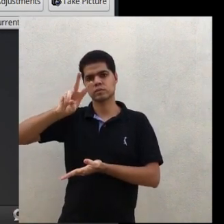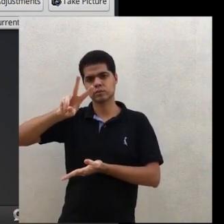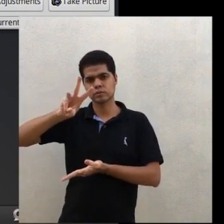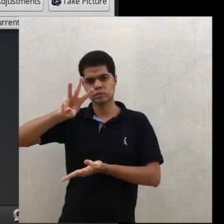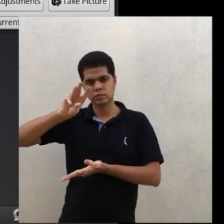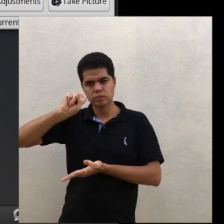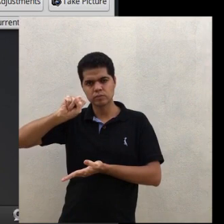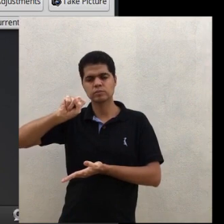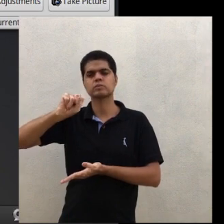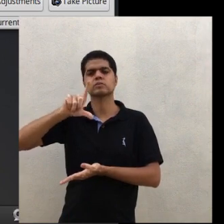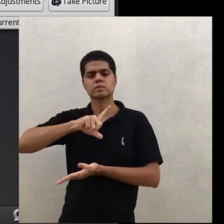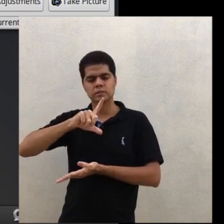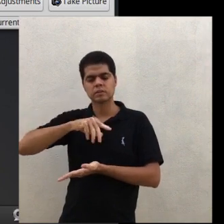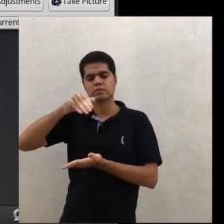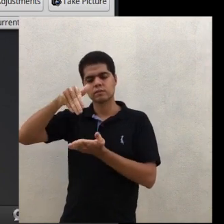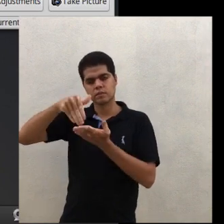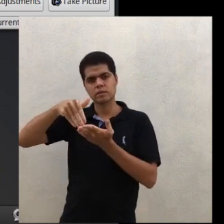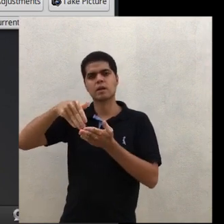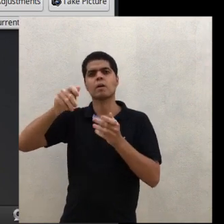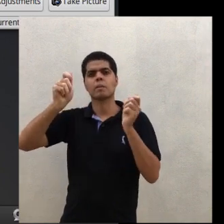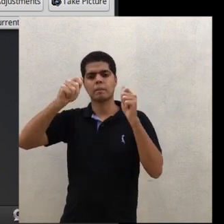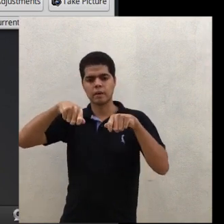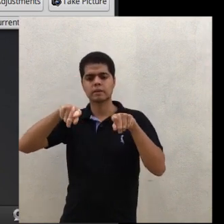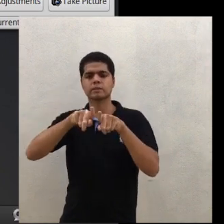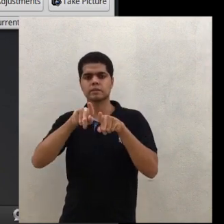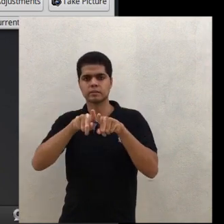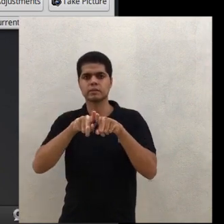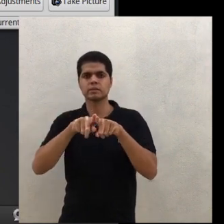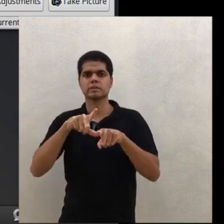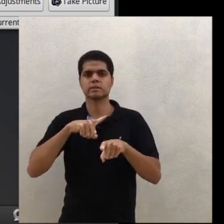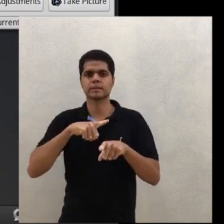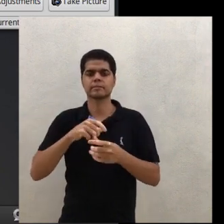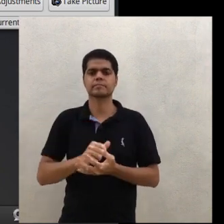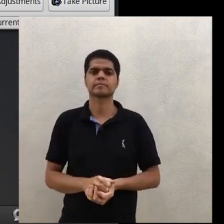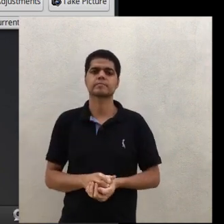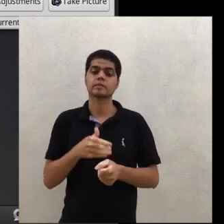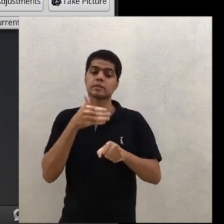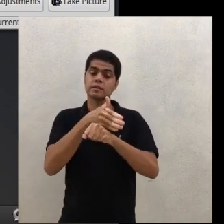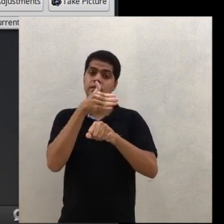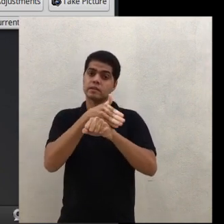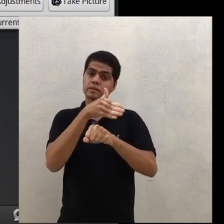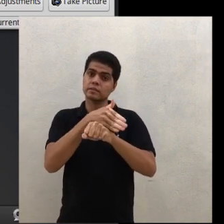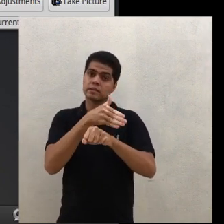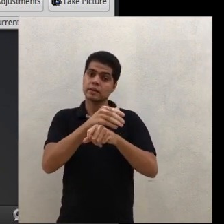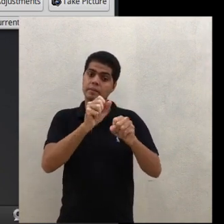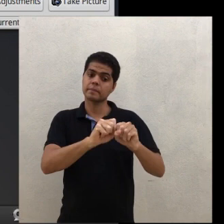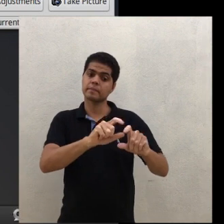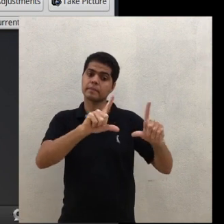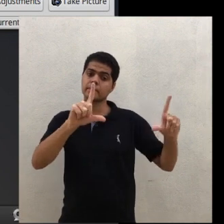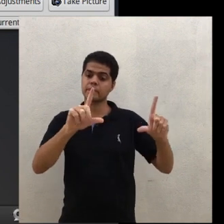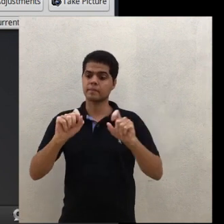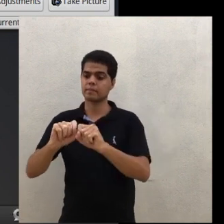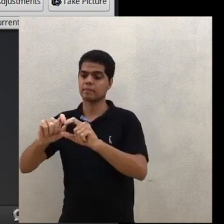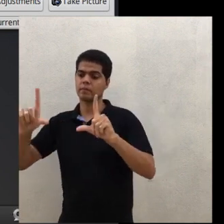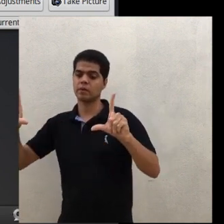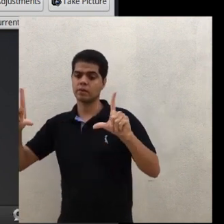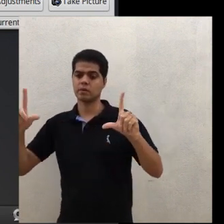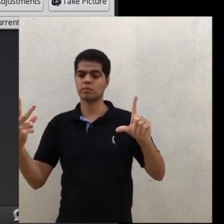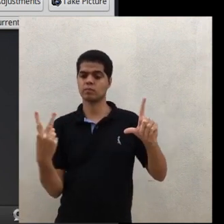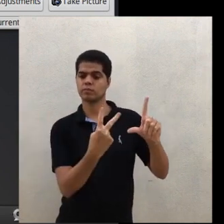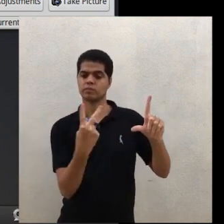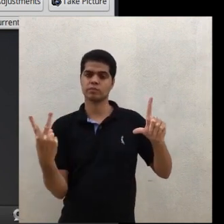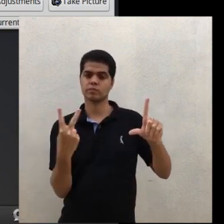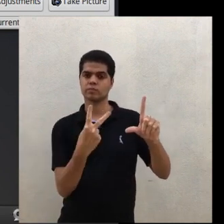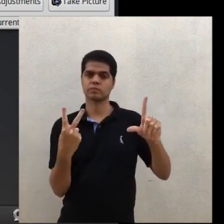E eu tenho que executar o programa, tá? Como que você executa esse JFuzzyLogic aqui